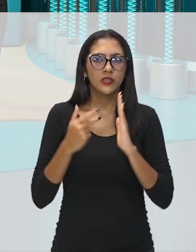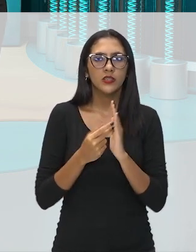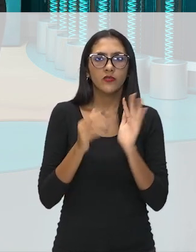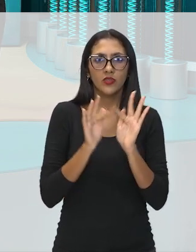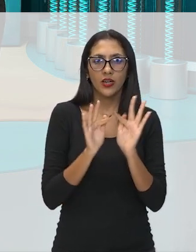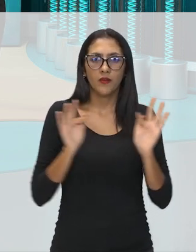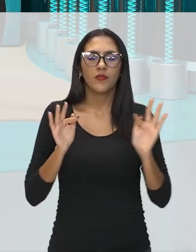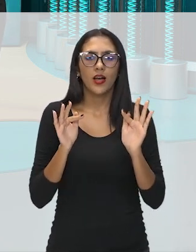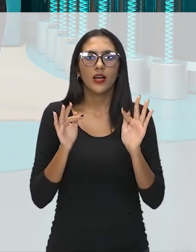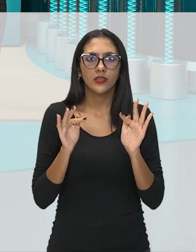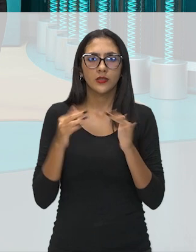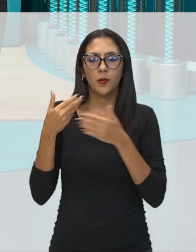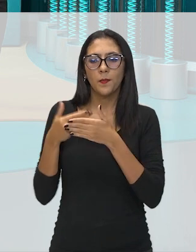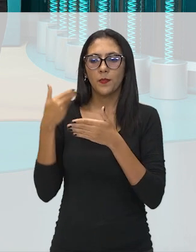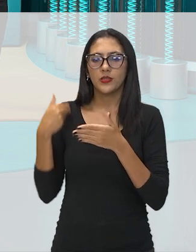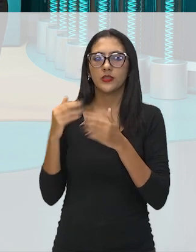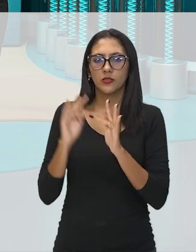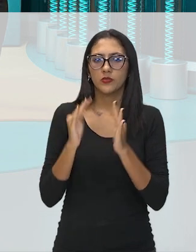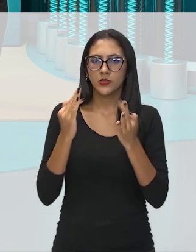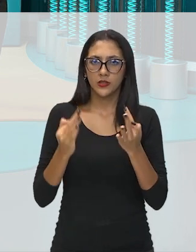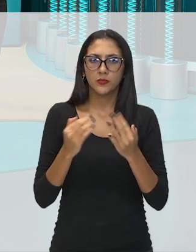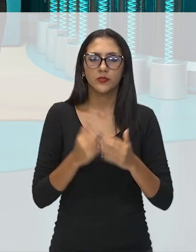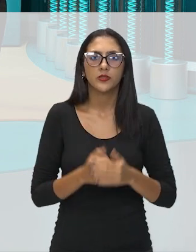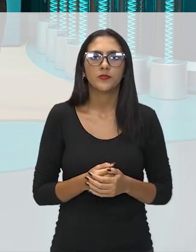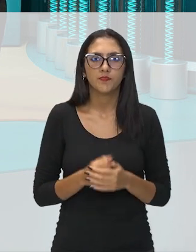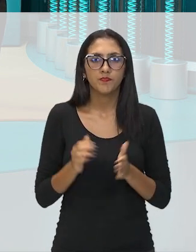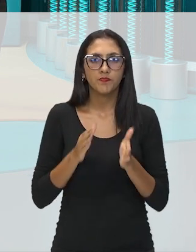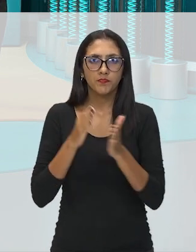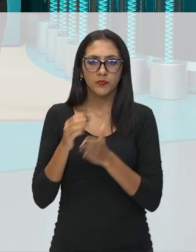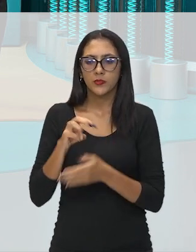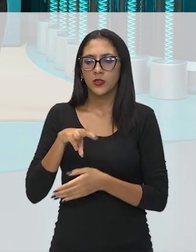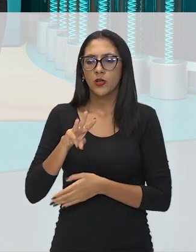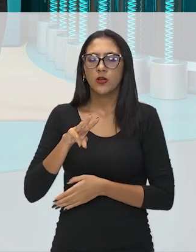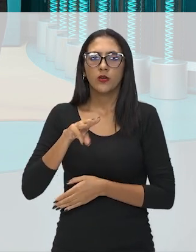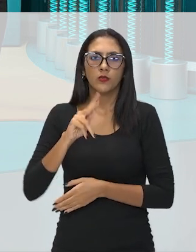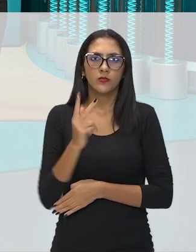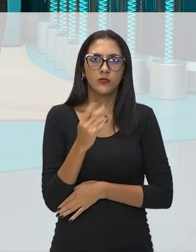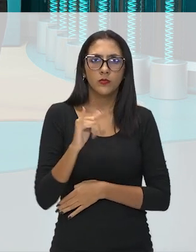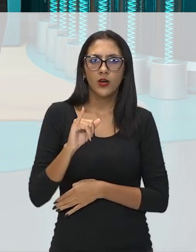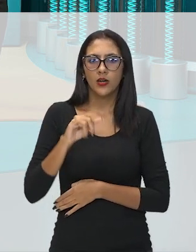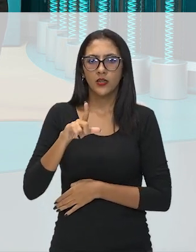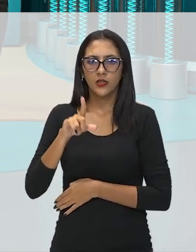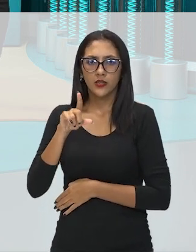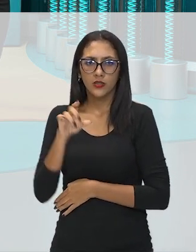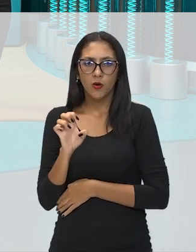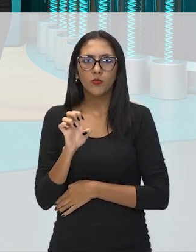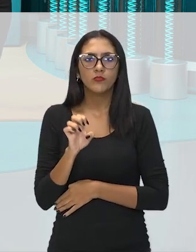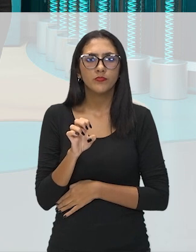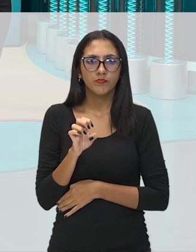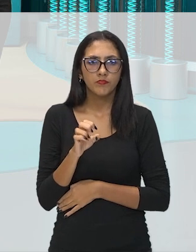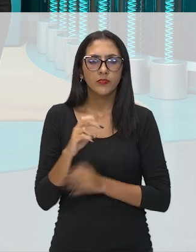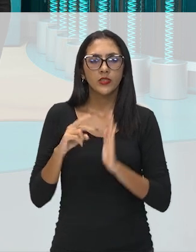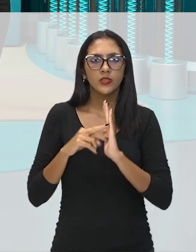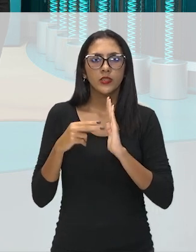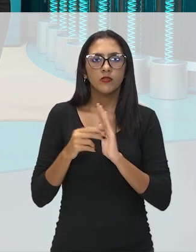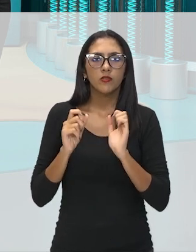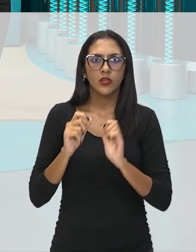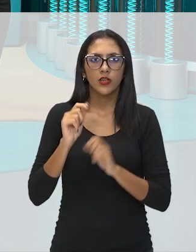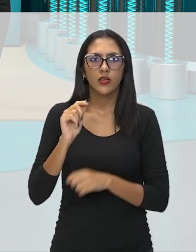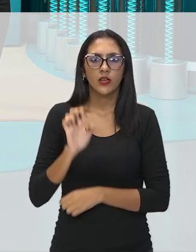vocês. E o while? O while significa enquanto, tá? Então, vamos pensar aqui um pouquinho. Enquanto eu